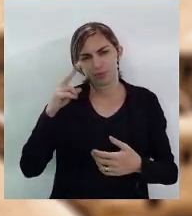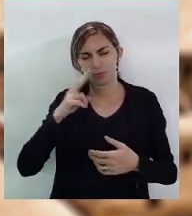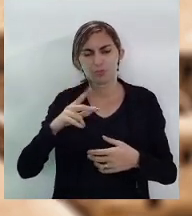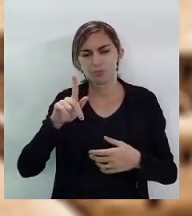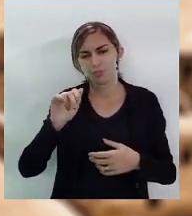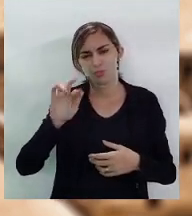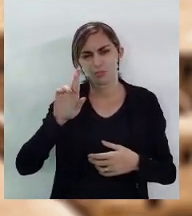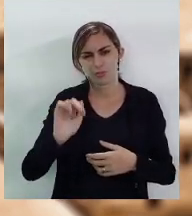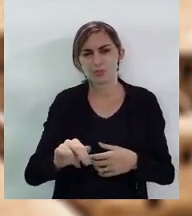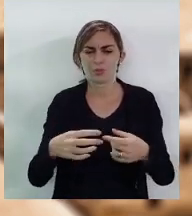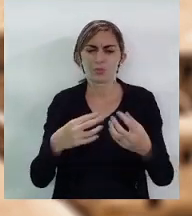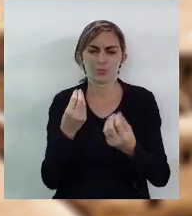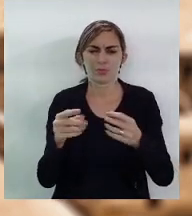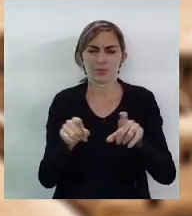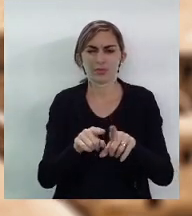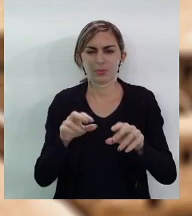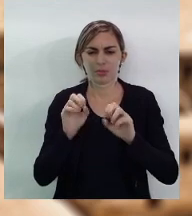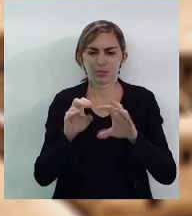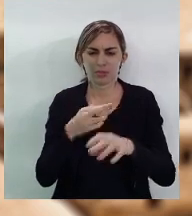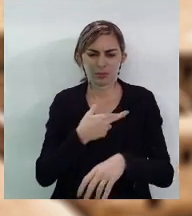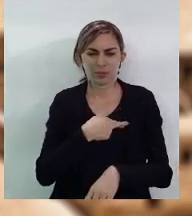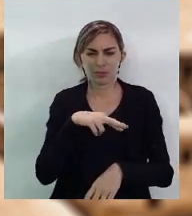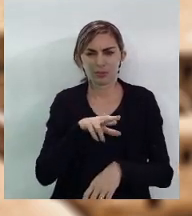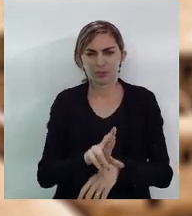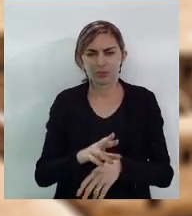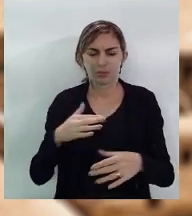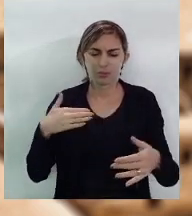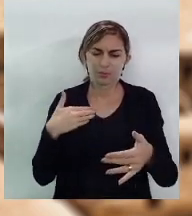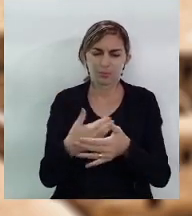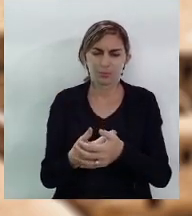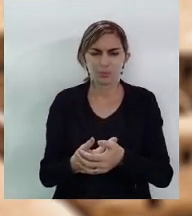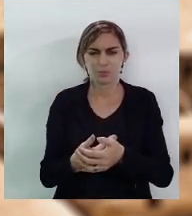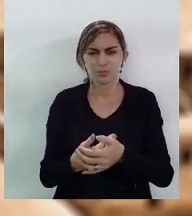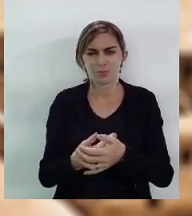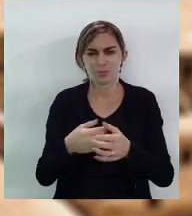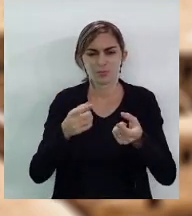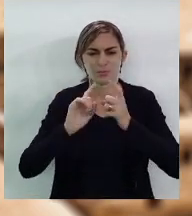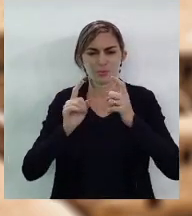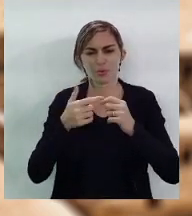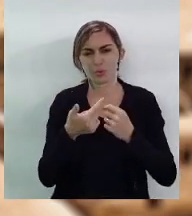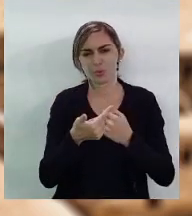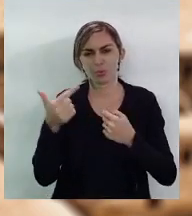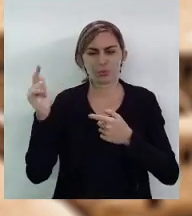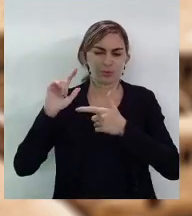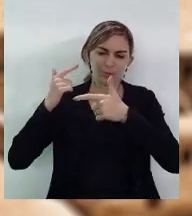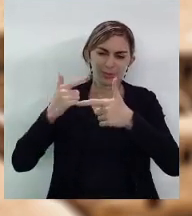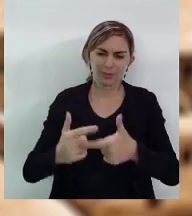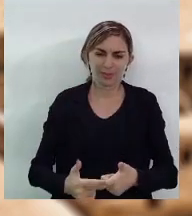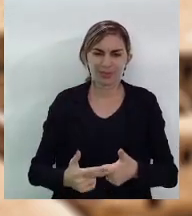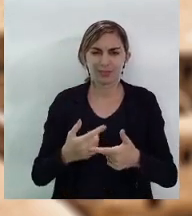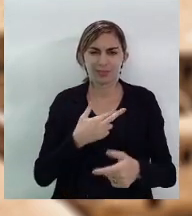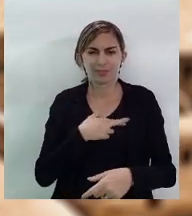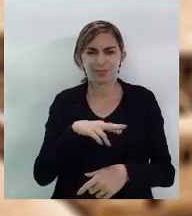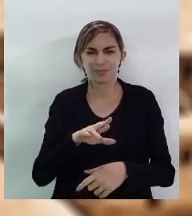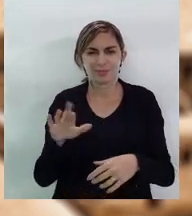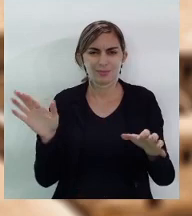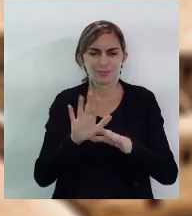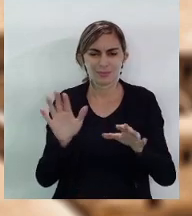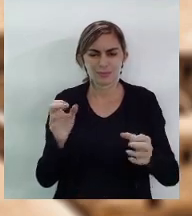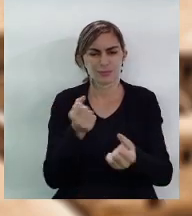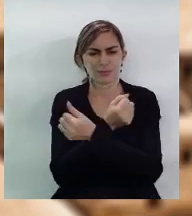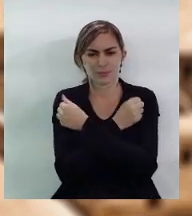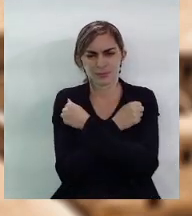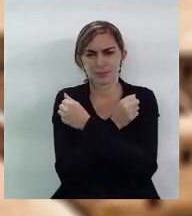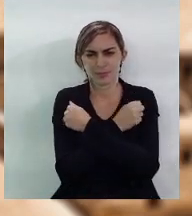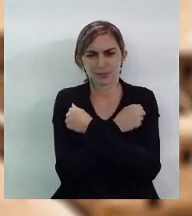geral, como também em ensino religioso. Então, na próxima, iremos discutir uma outra tradição religiosa. Por hoje é só. Um abraço